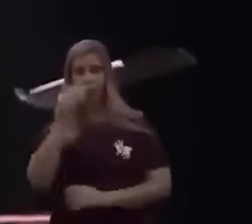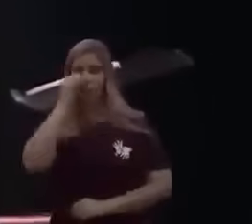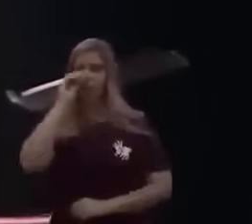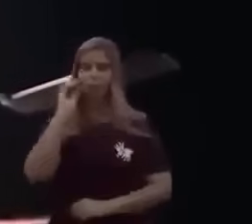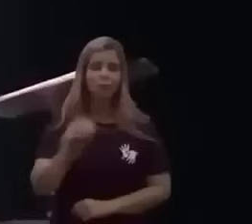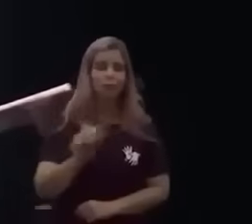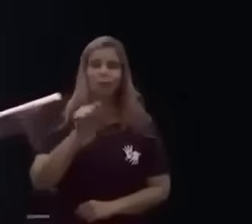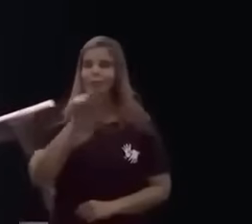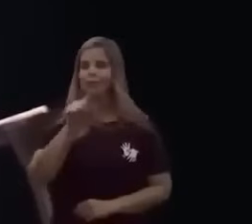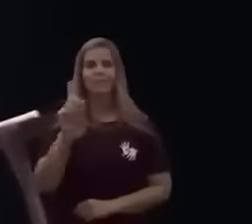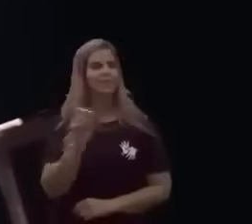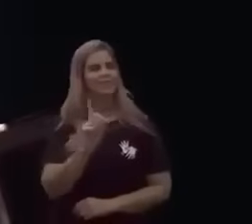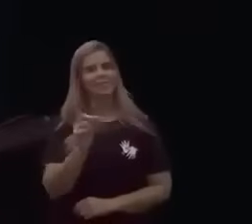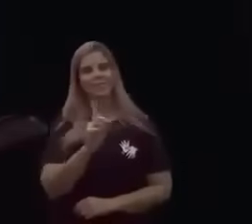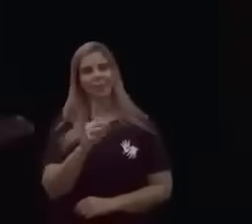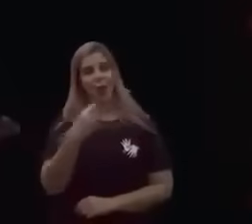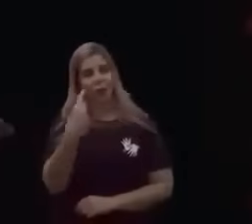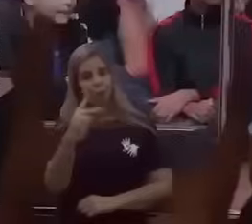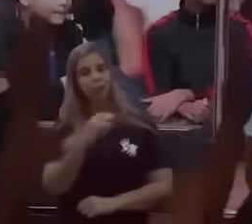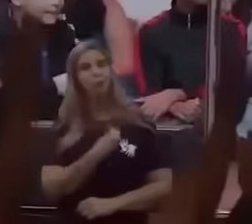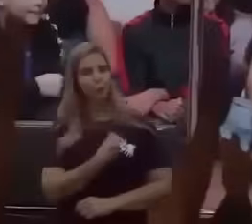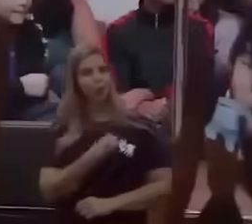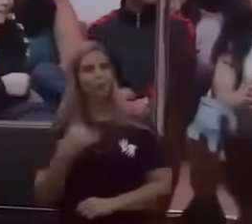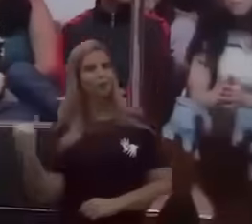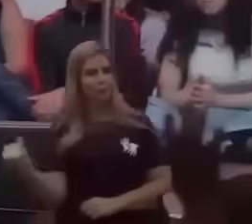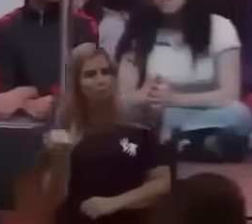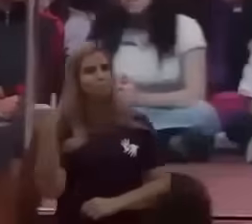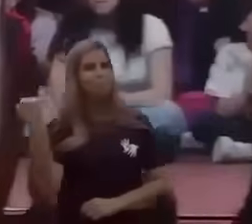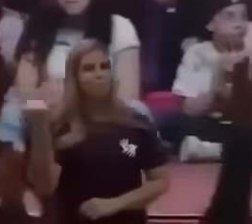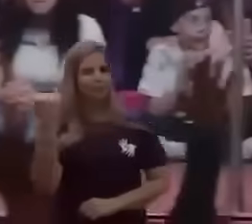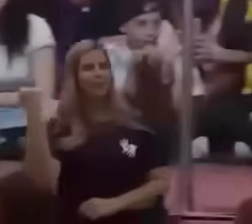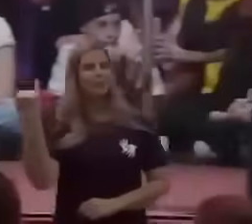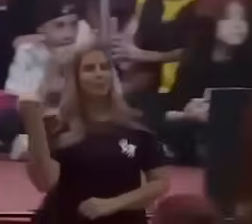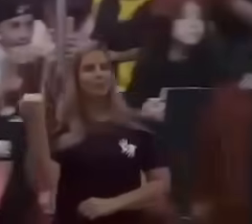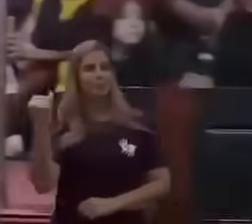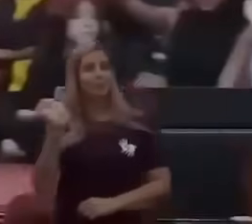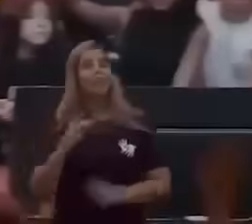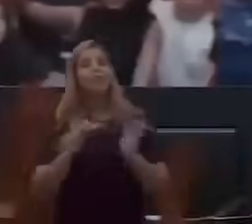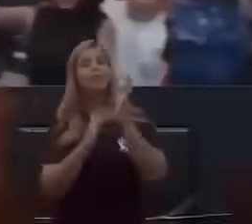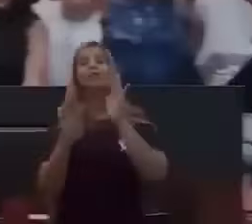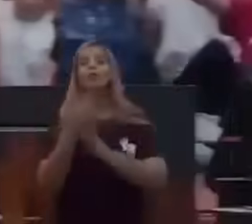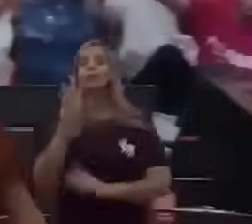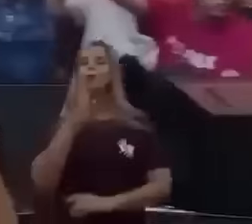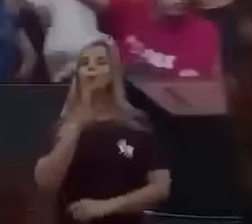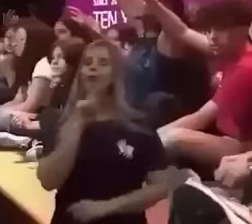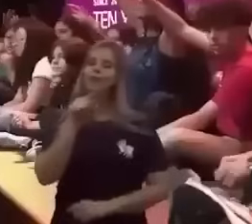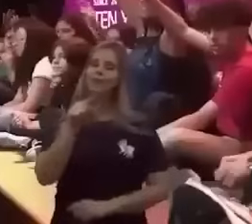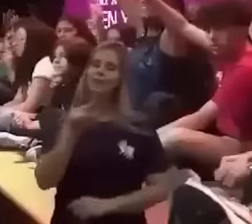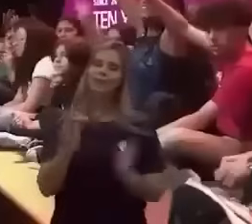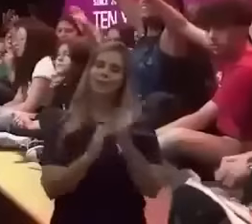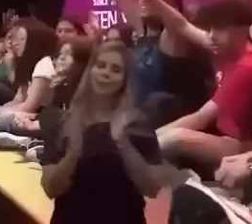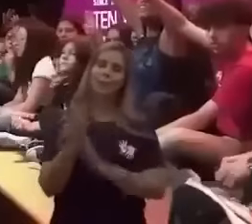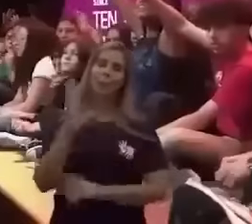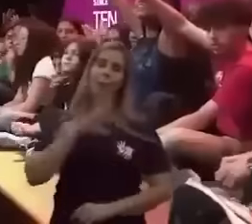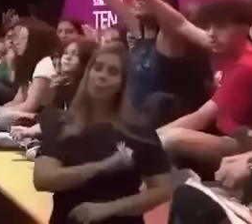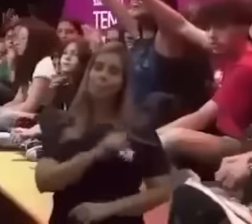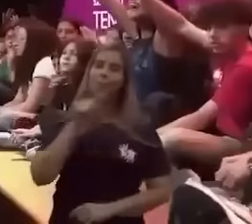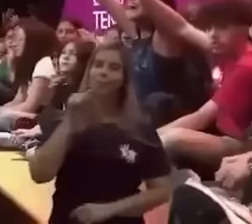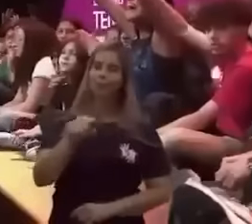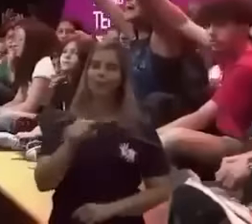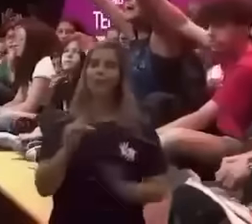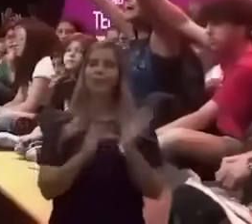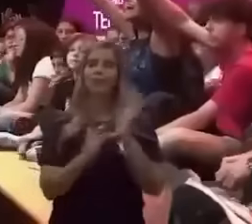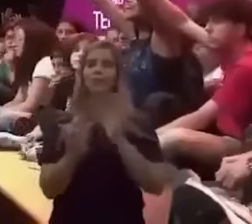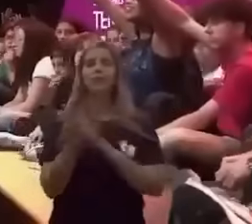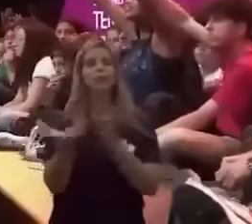de você. Ele não abre mão da sua vida, Ele não perde você de vista. Ele ama você, Ele quer você, Ele